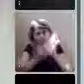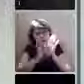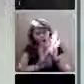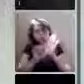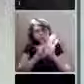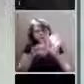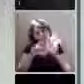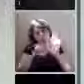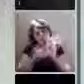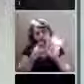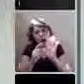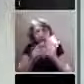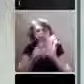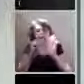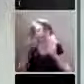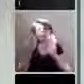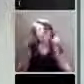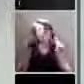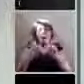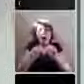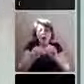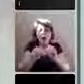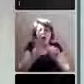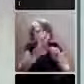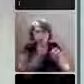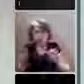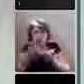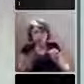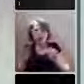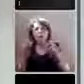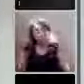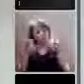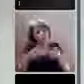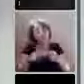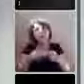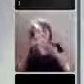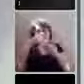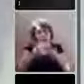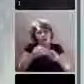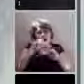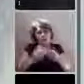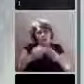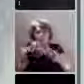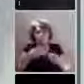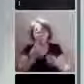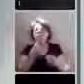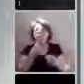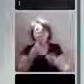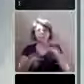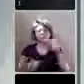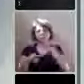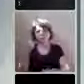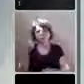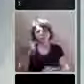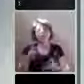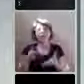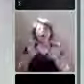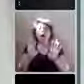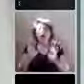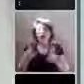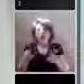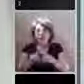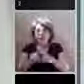colocar isso online, fica estranho se essas vírgulas vermelhas ficarem aparecendo. Na sequência, na página 32, quando